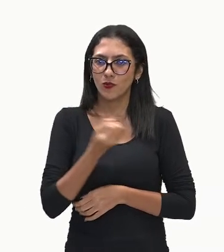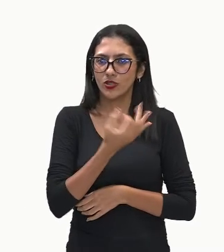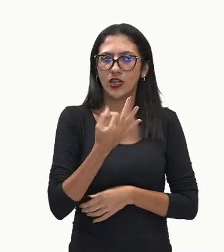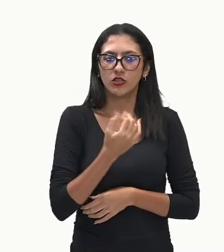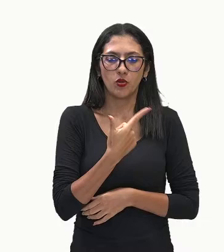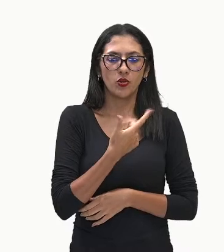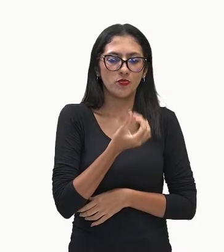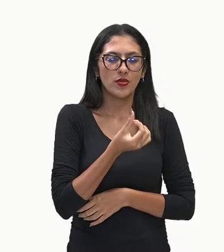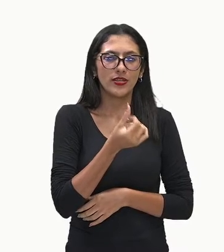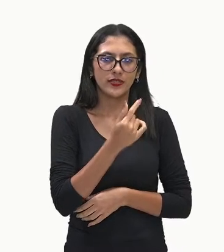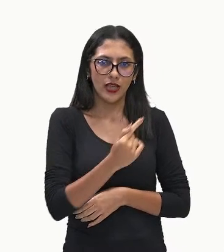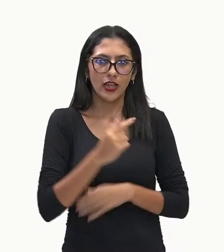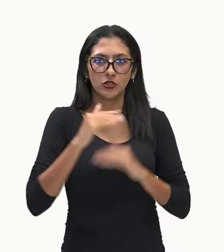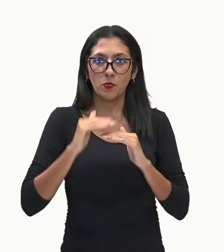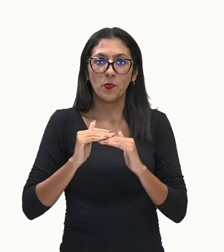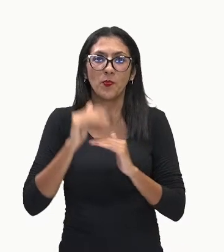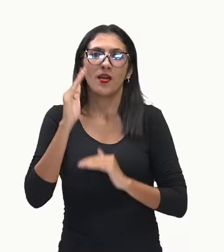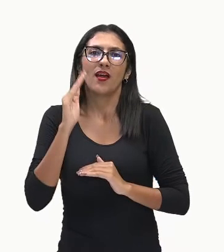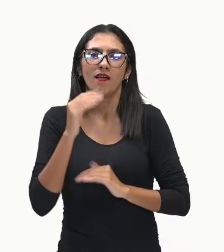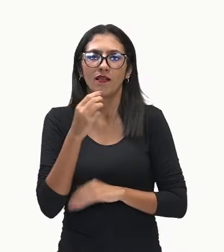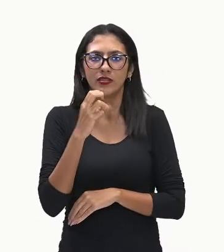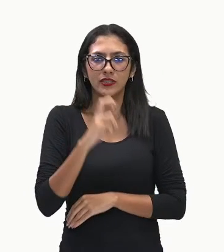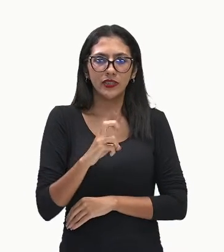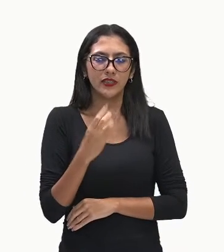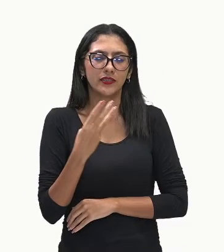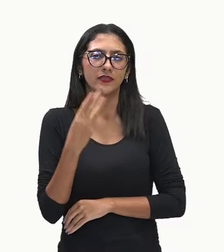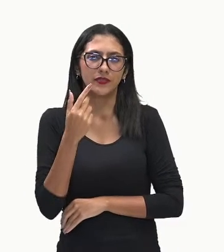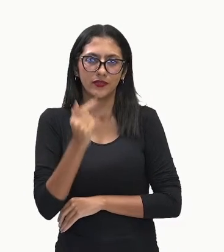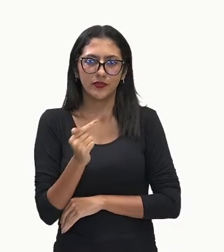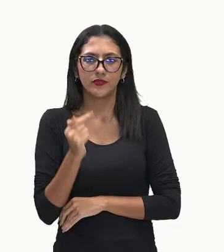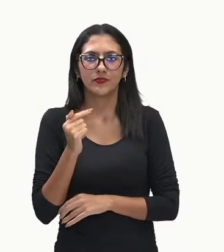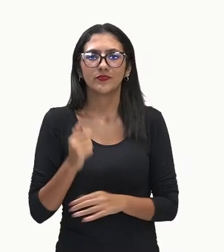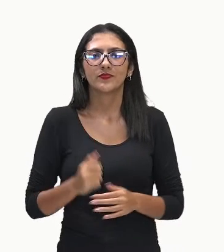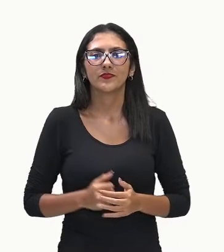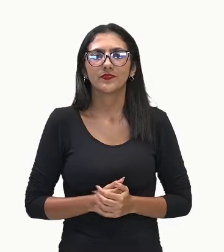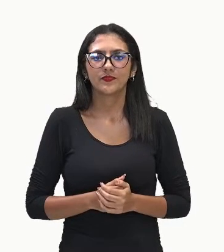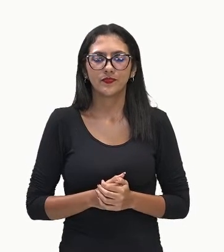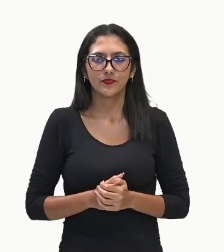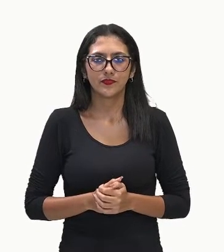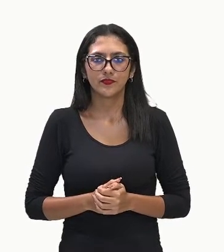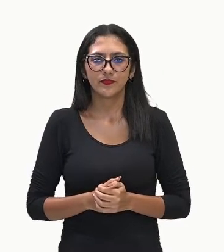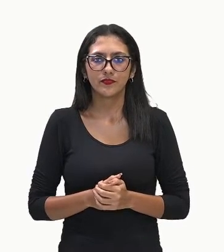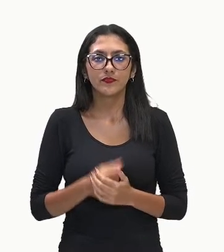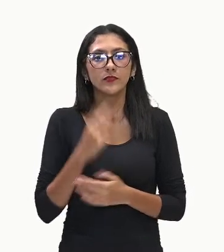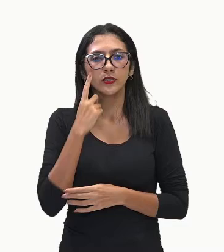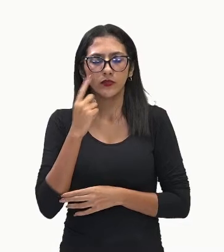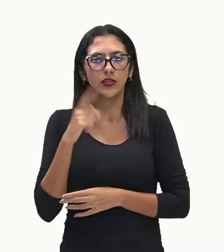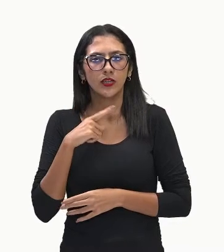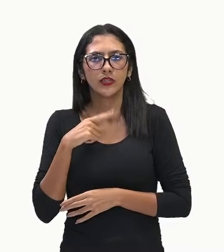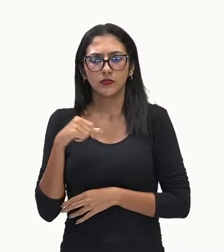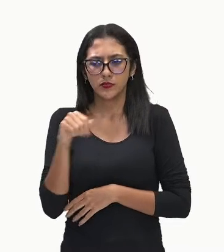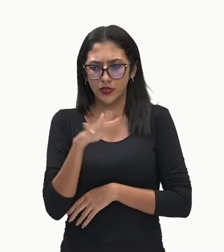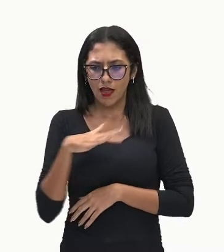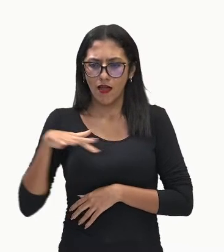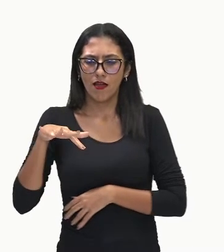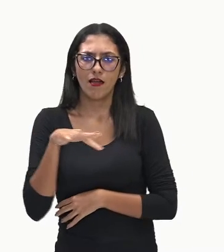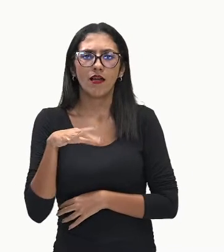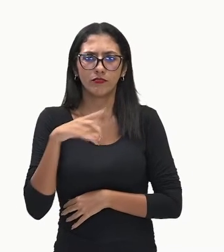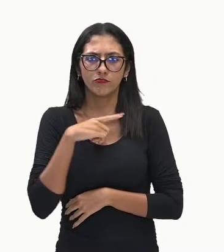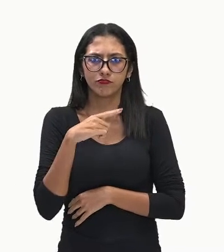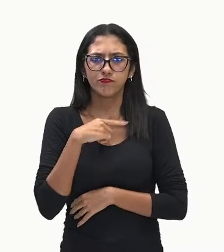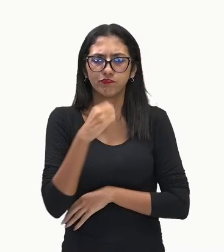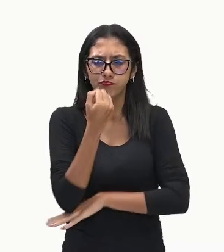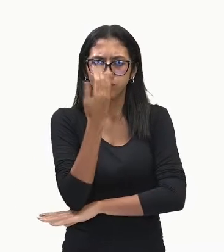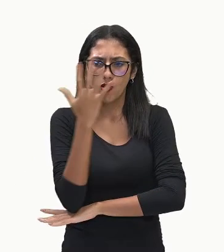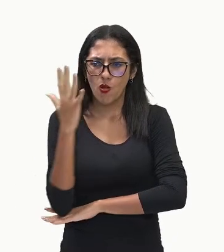para 537. E, apesar da área desmatada aqui em Rondônia